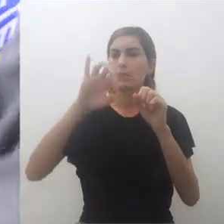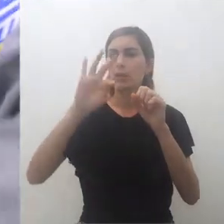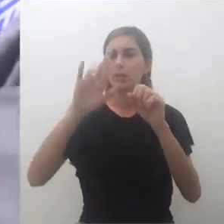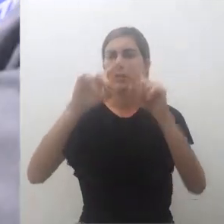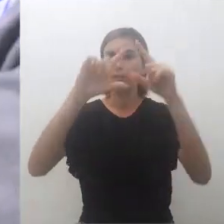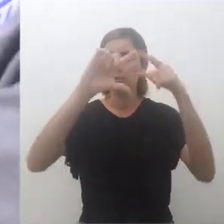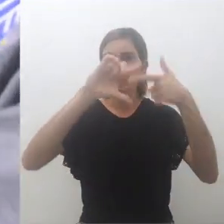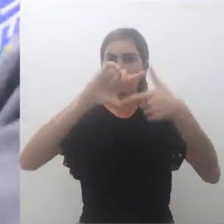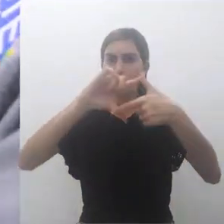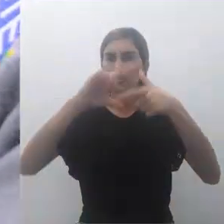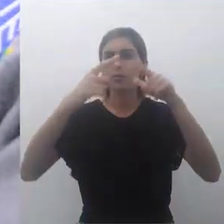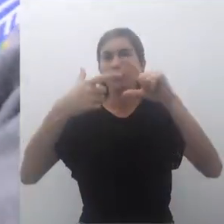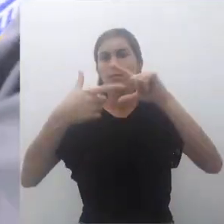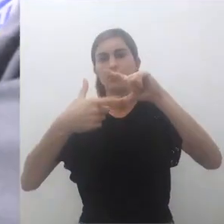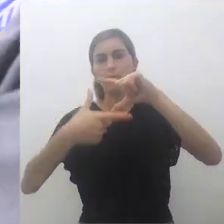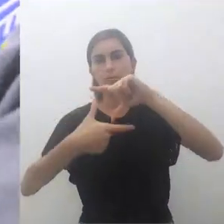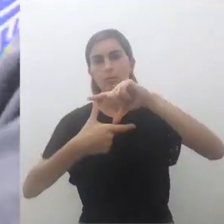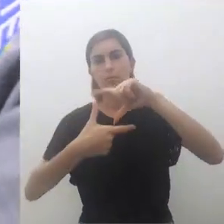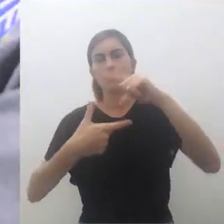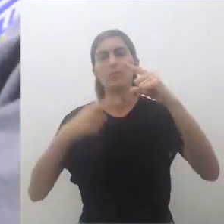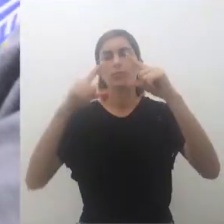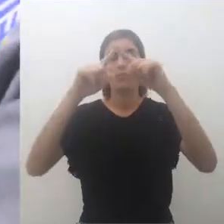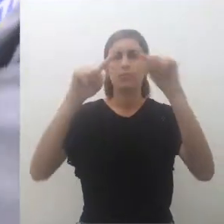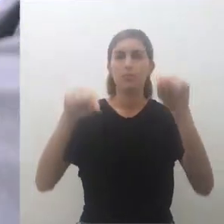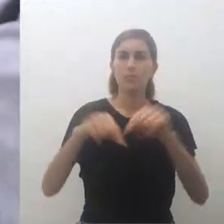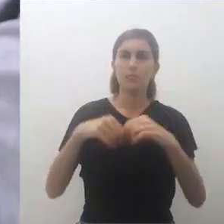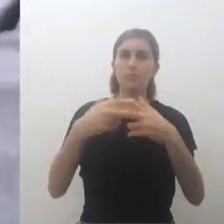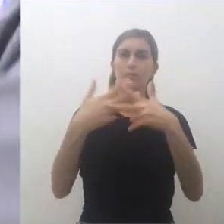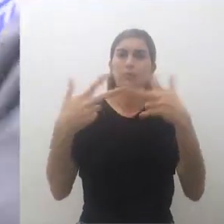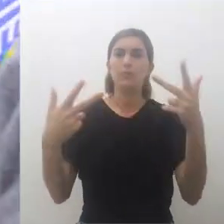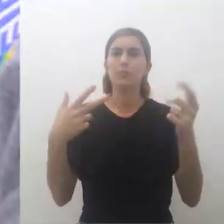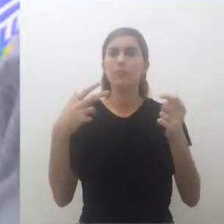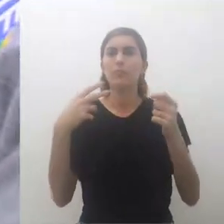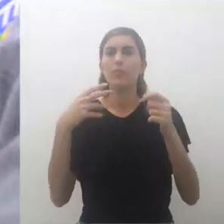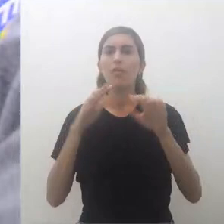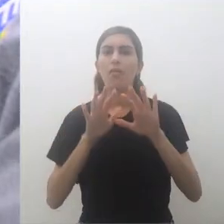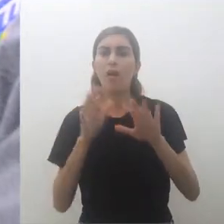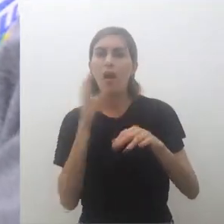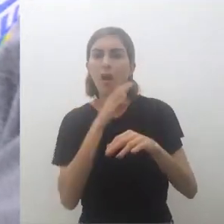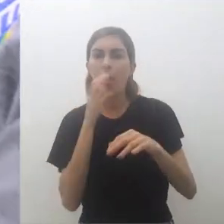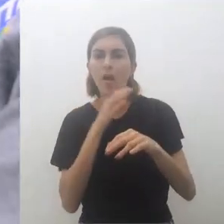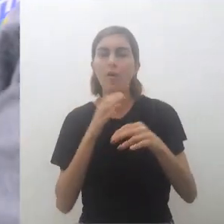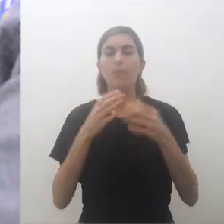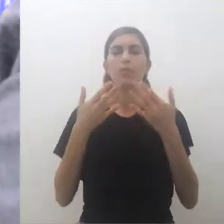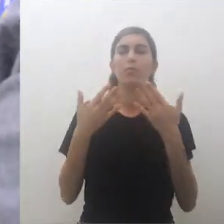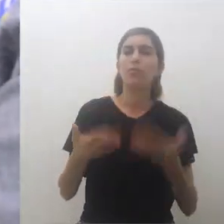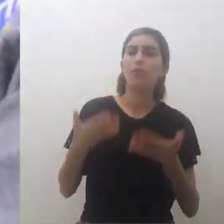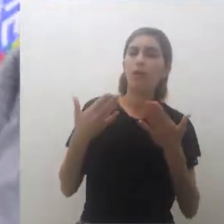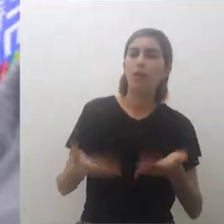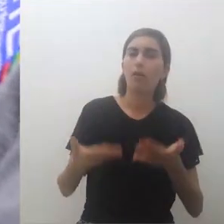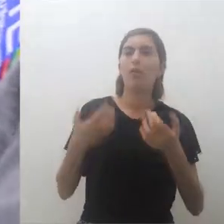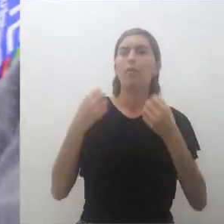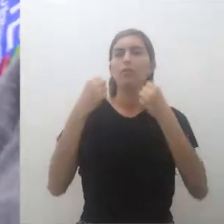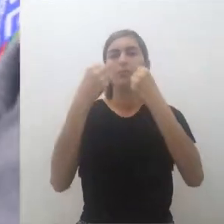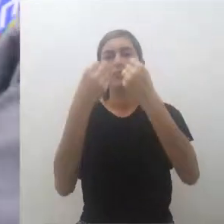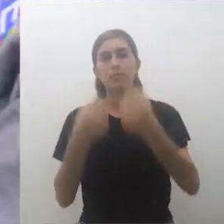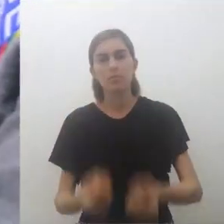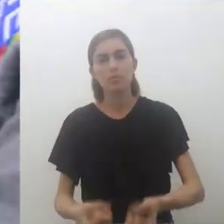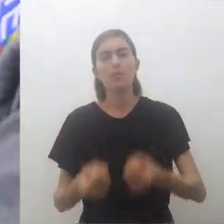assimetria, conceito de rapidez, lento, leve,